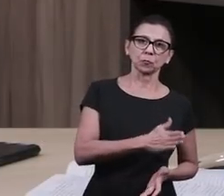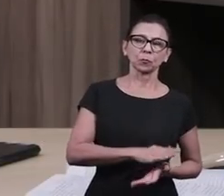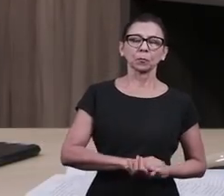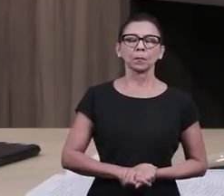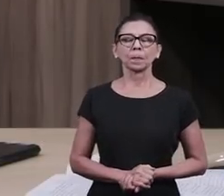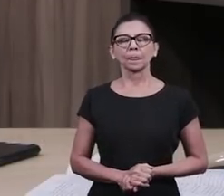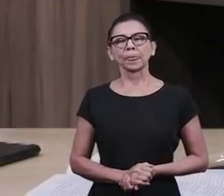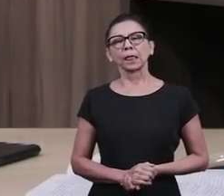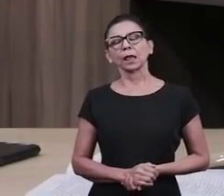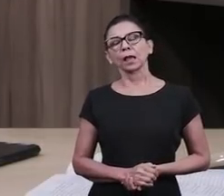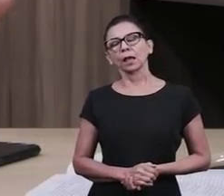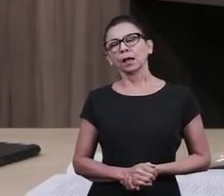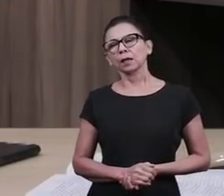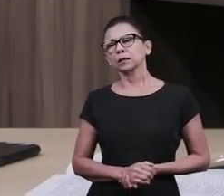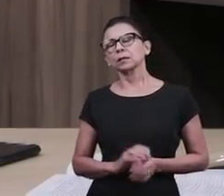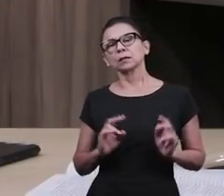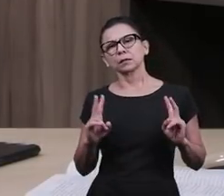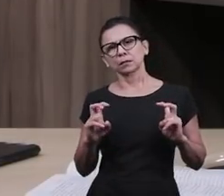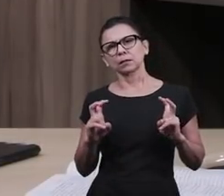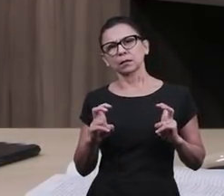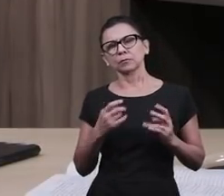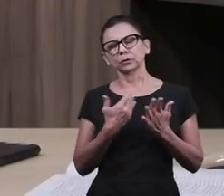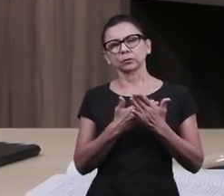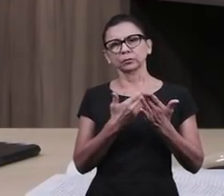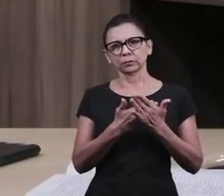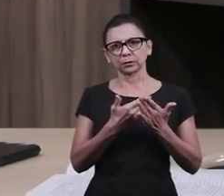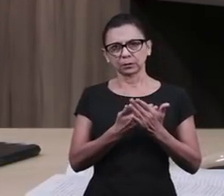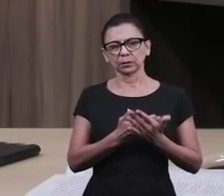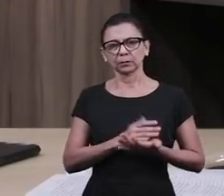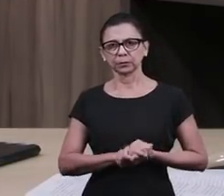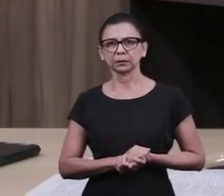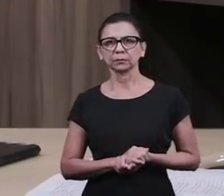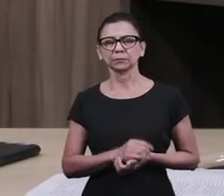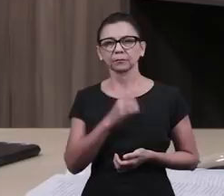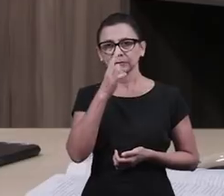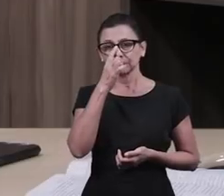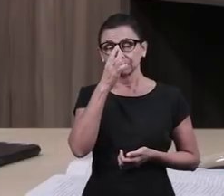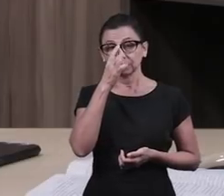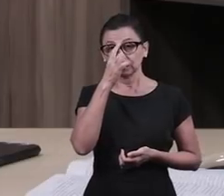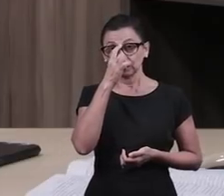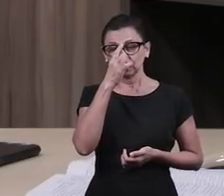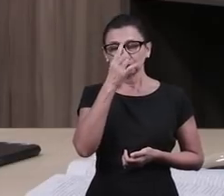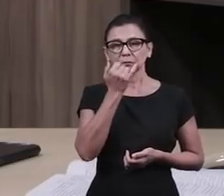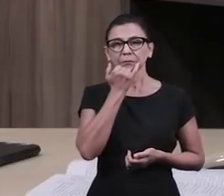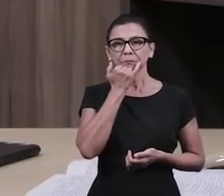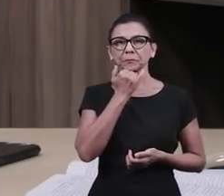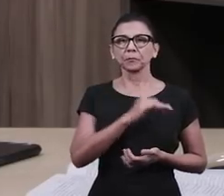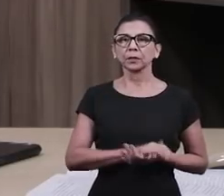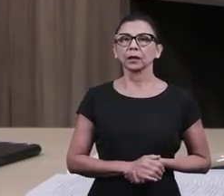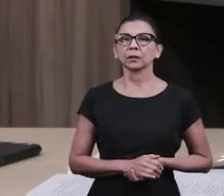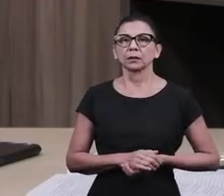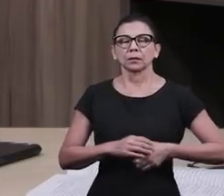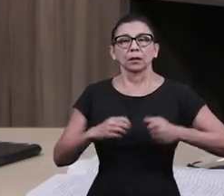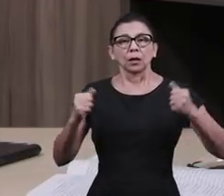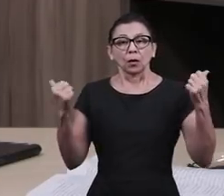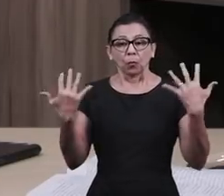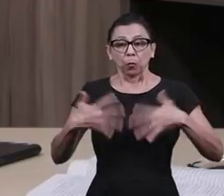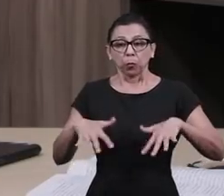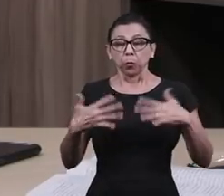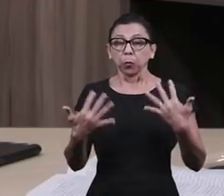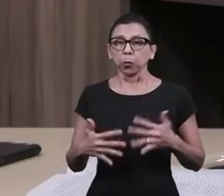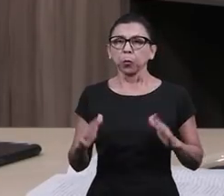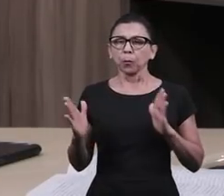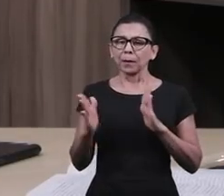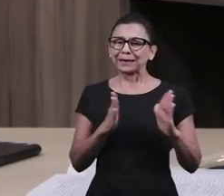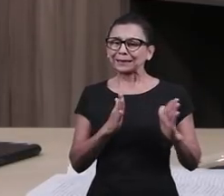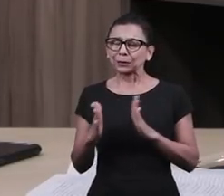anteriores, durante todo esse tema que tem sido estudado por nós e conversado aqui, nós falamos sobre a grande tribulação, sobre o que é a grande tribulação